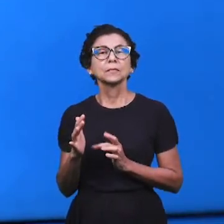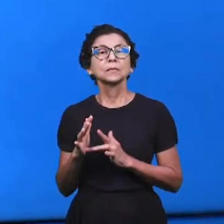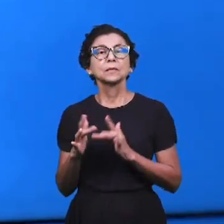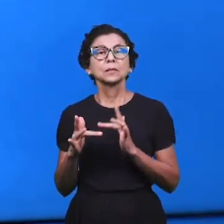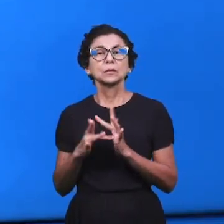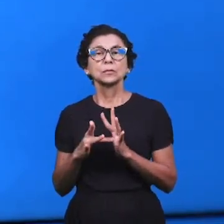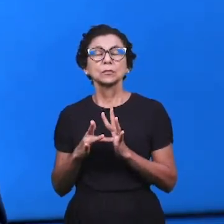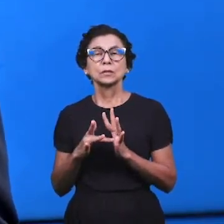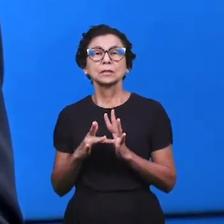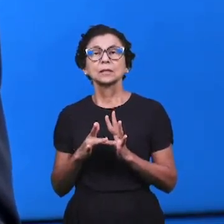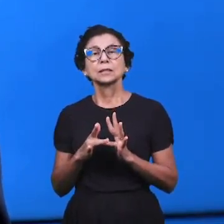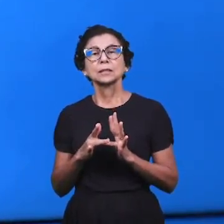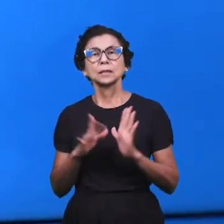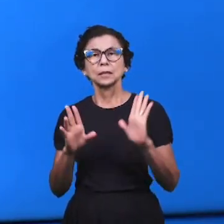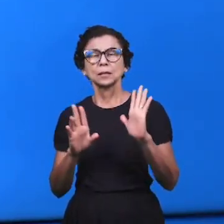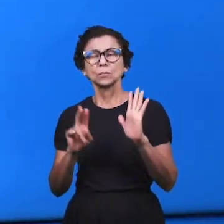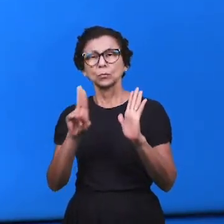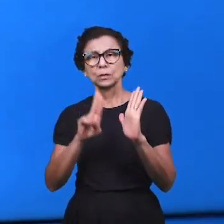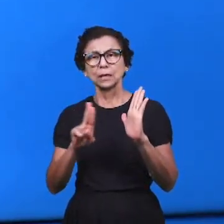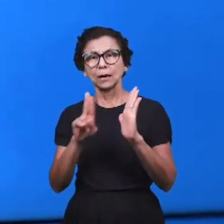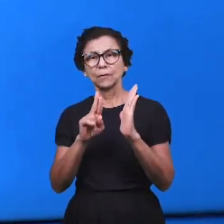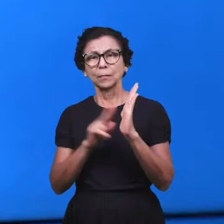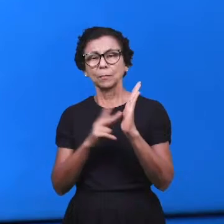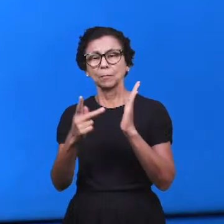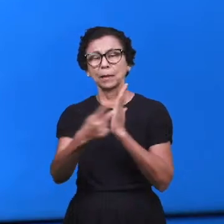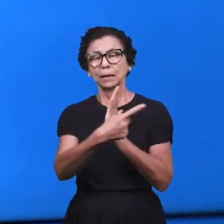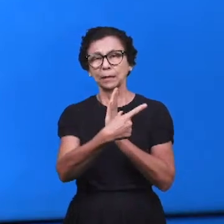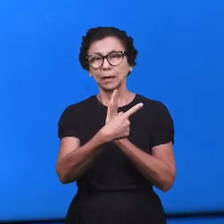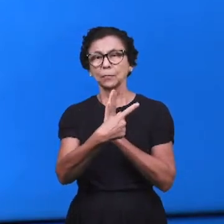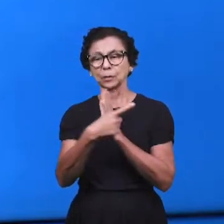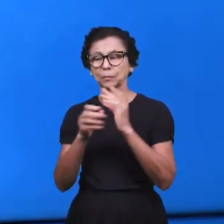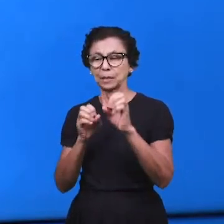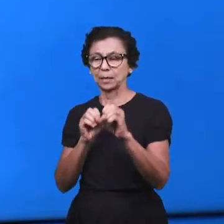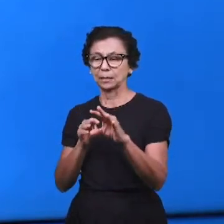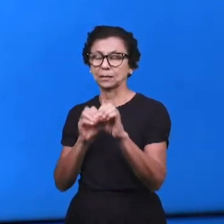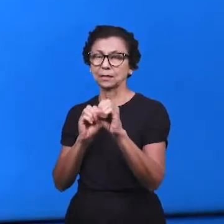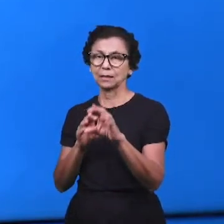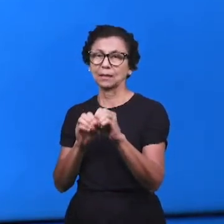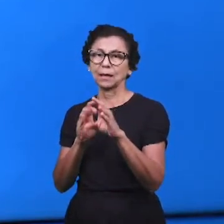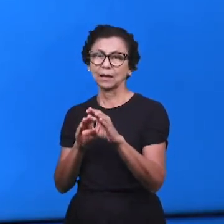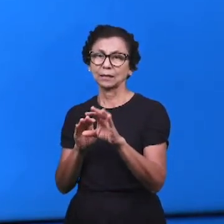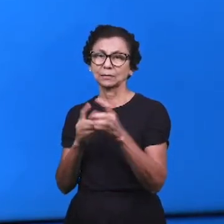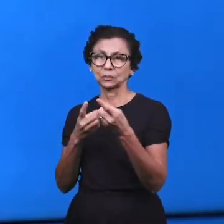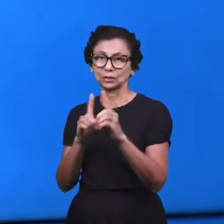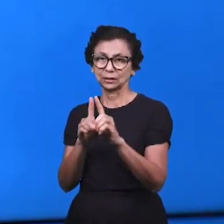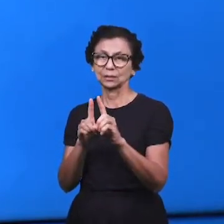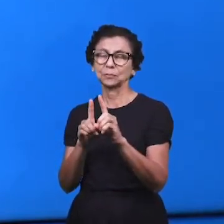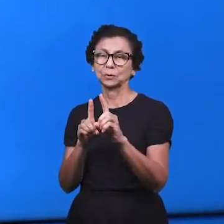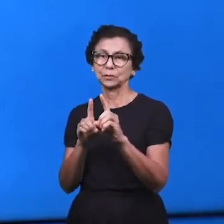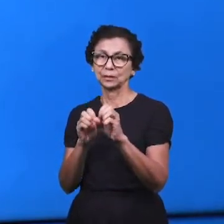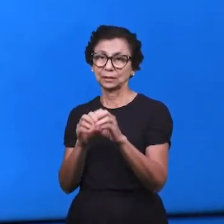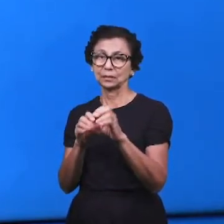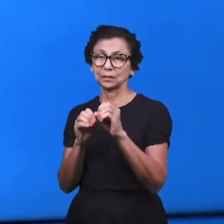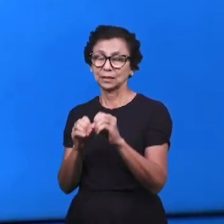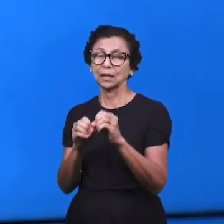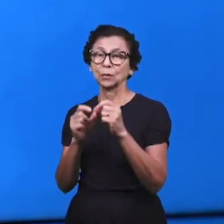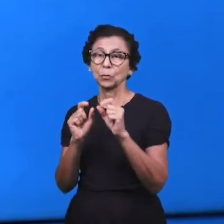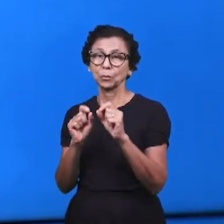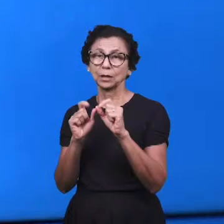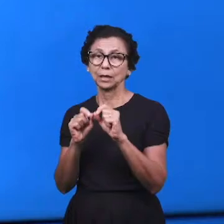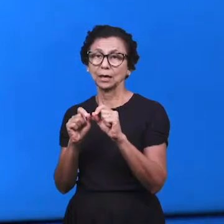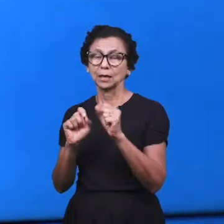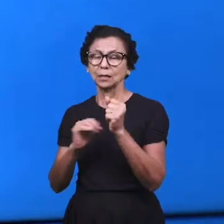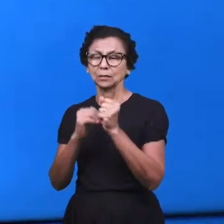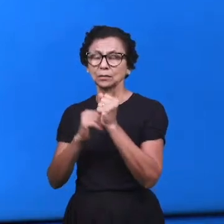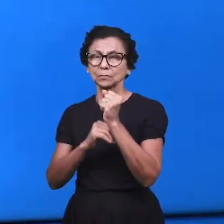queria falar para os discípulos, declarar para os discípulos os mistérios do reino de Deus. E as próprias parábolas